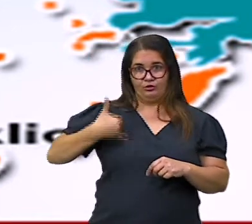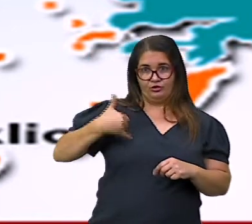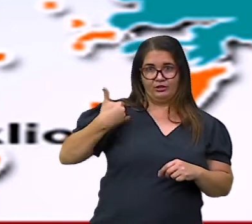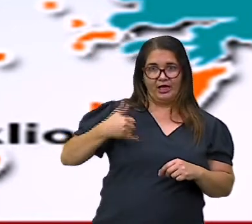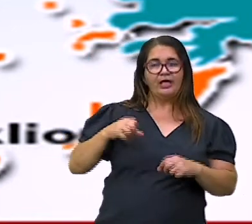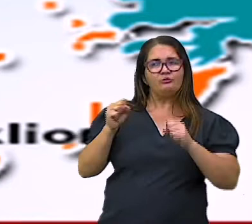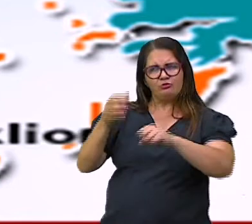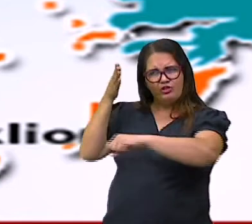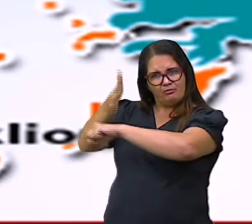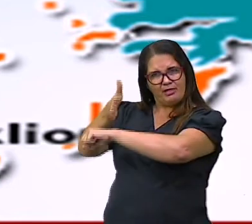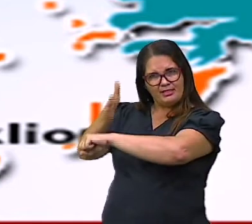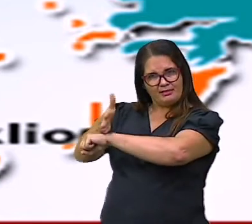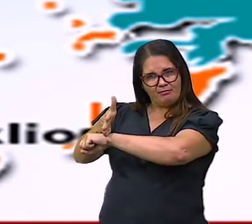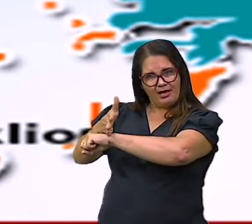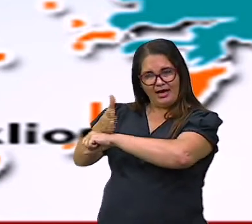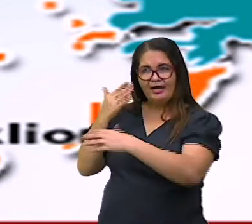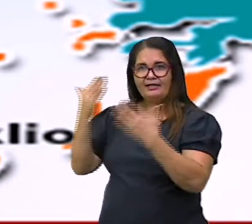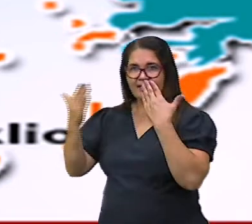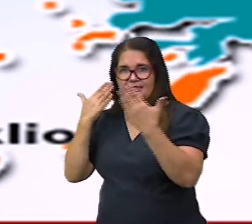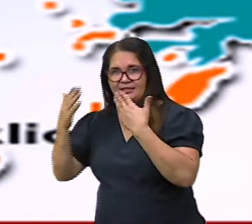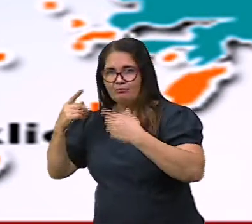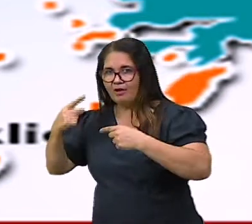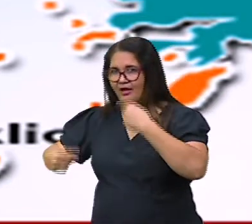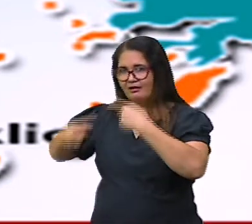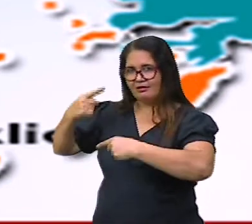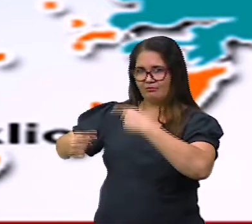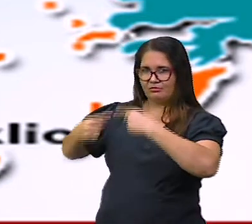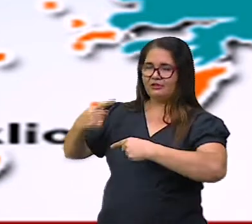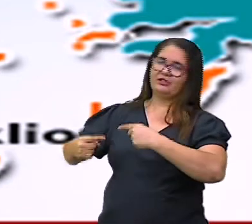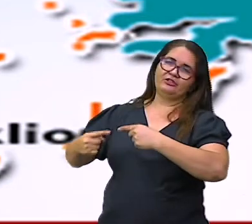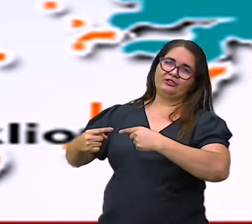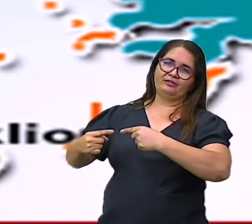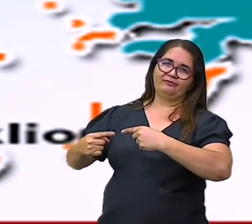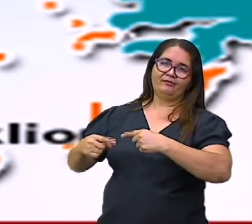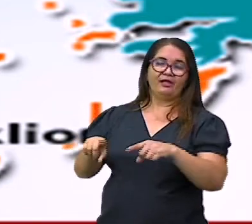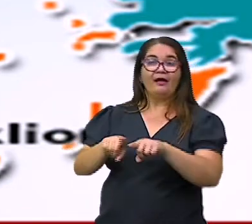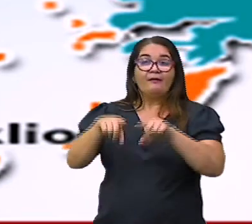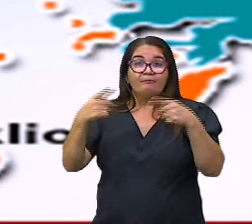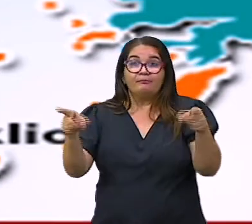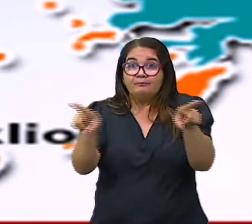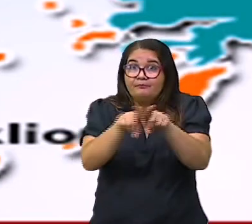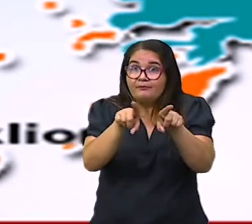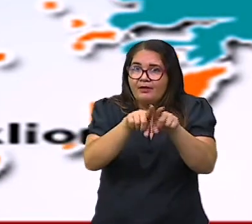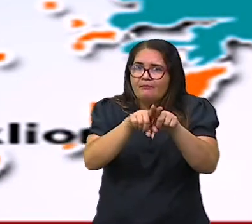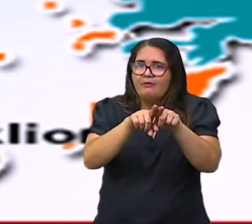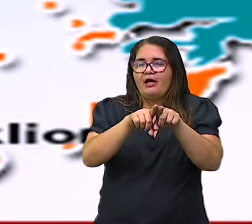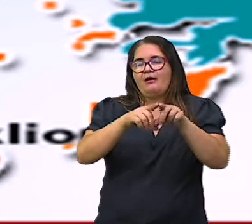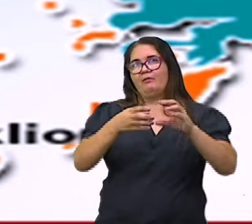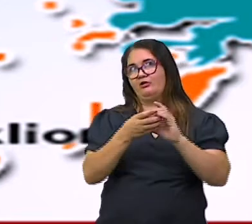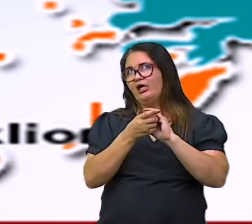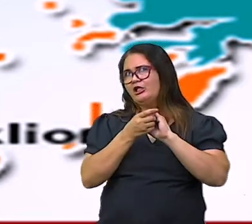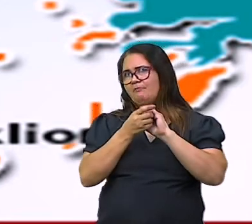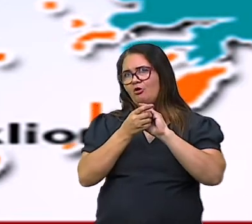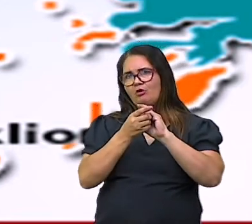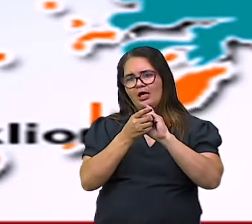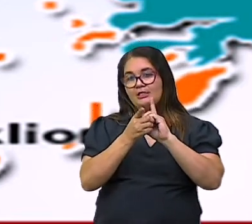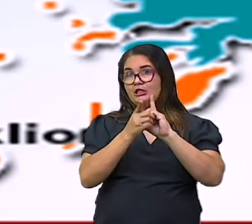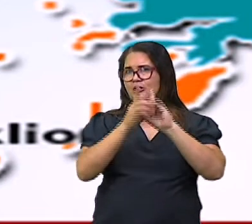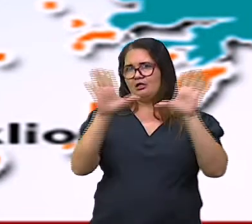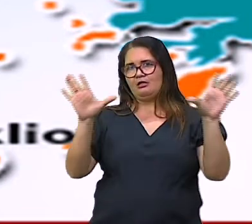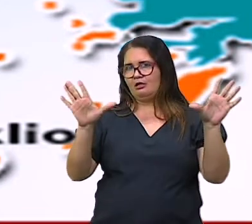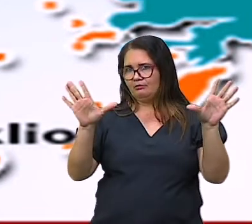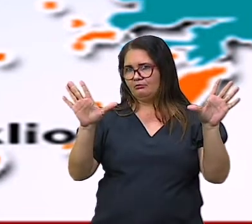famílias aristocráticas ou aristocratas. No final deste século, Clístenes, outro